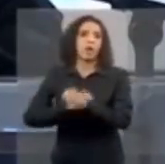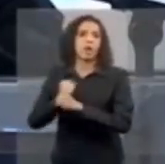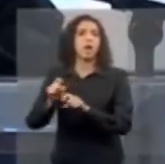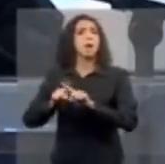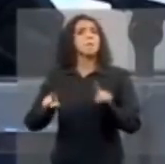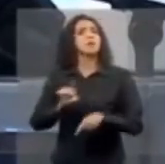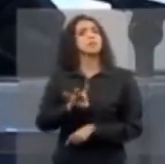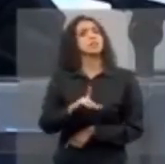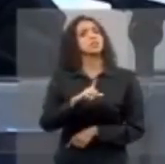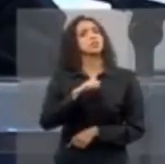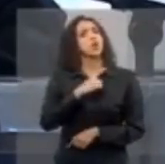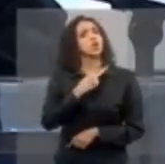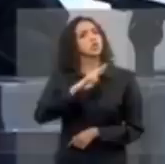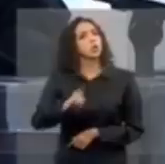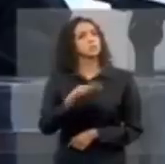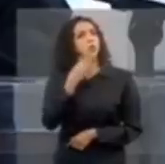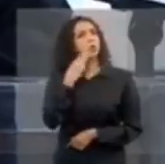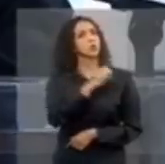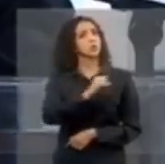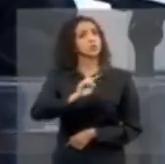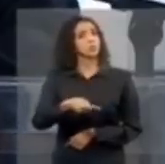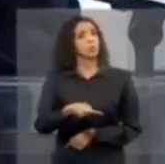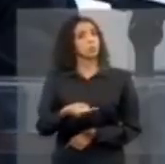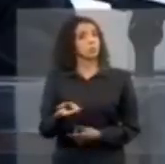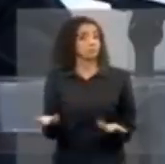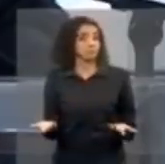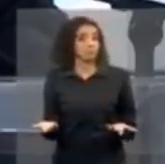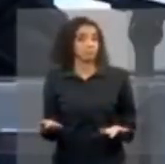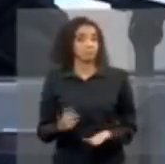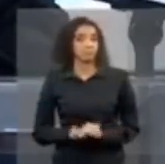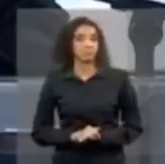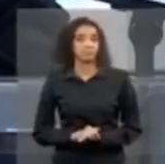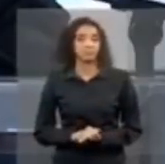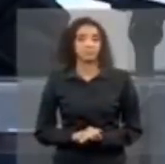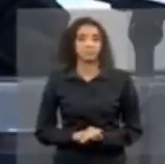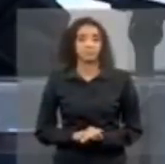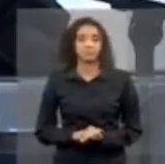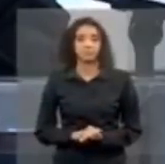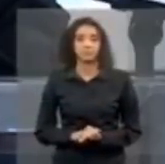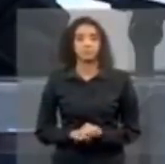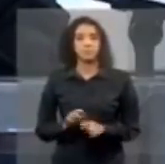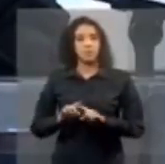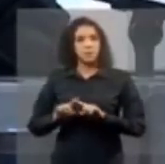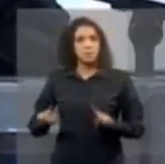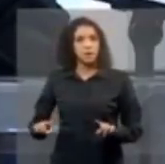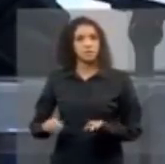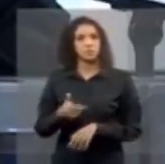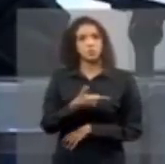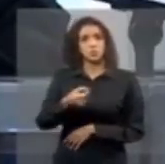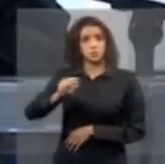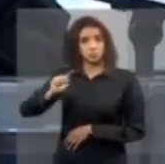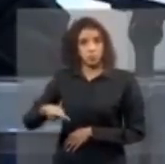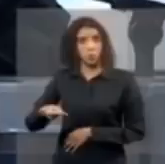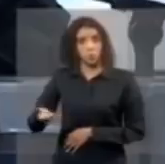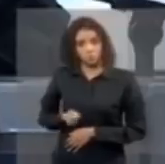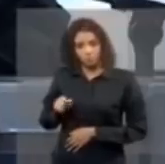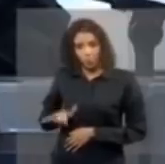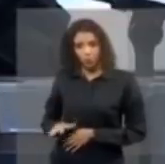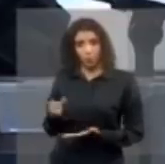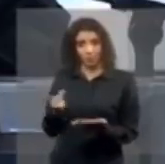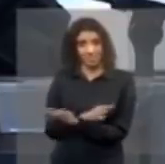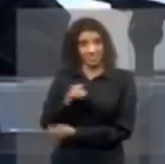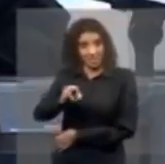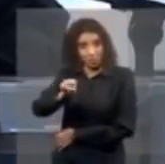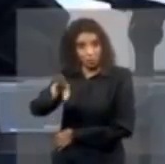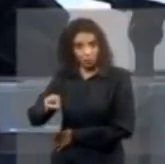mas só nascem 2 milhões e 800 mil. A realidade é que dos 200 mil abortos atendidos pelo